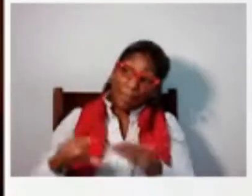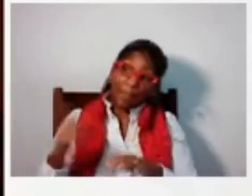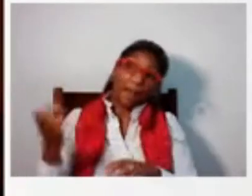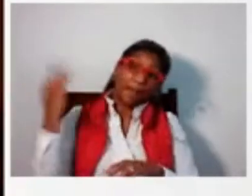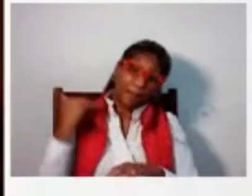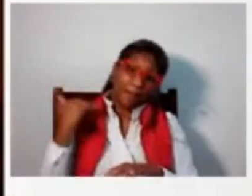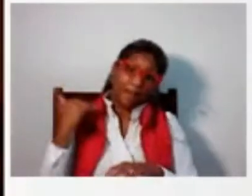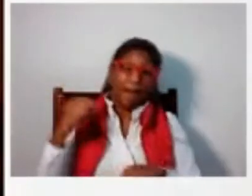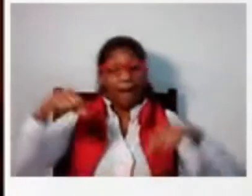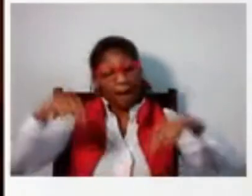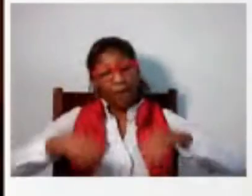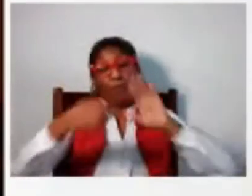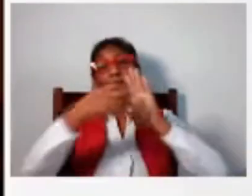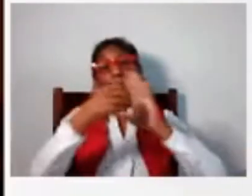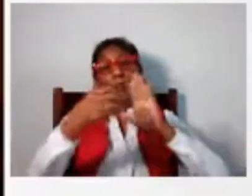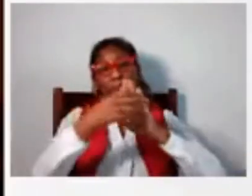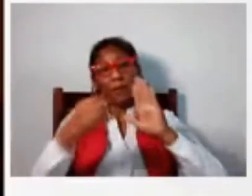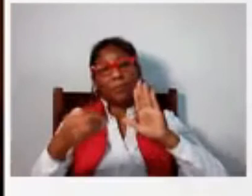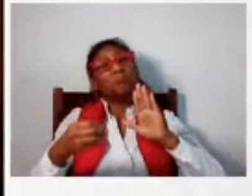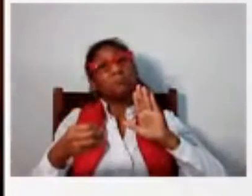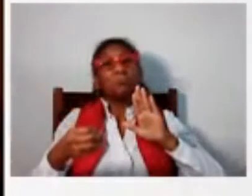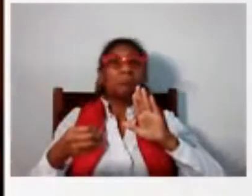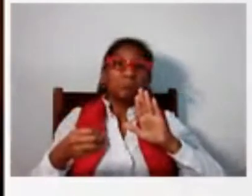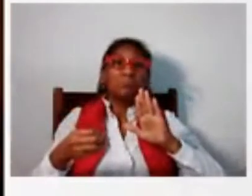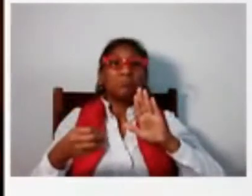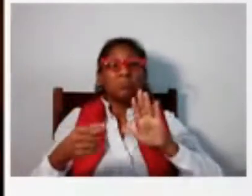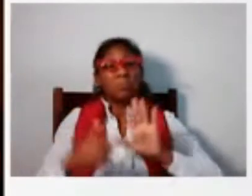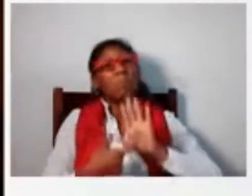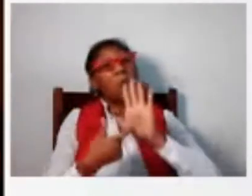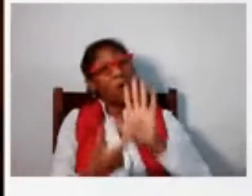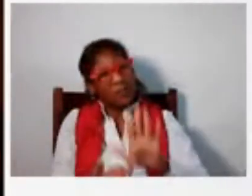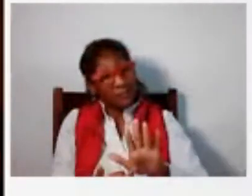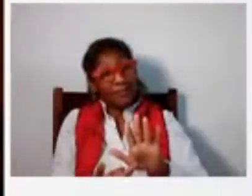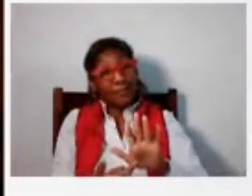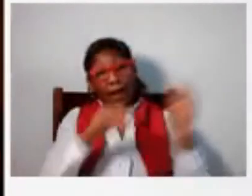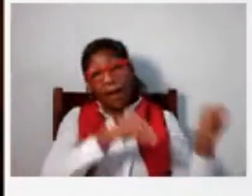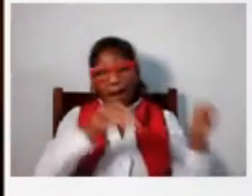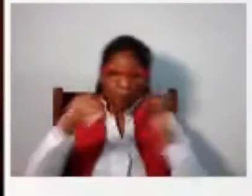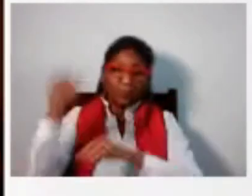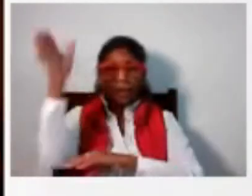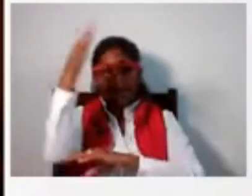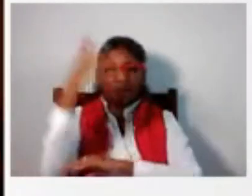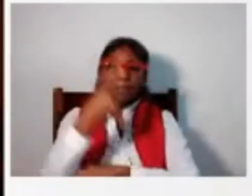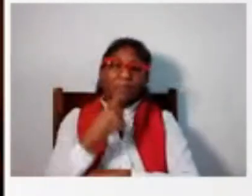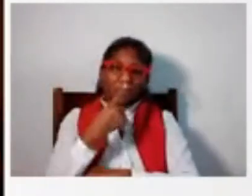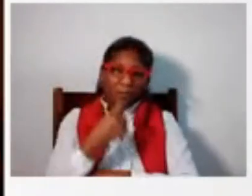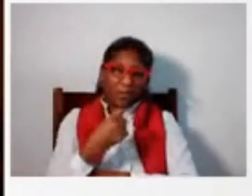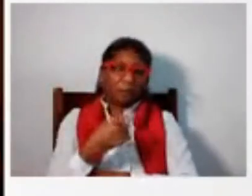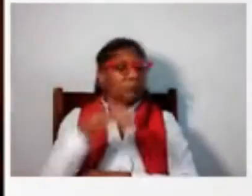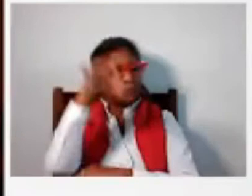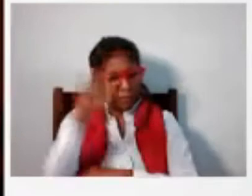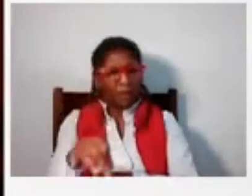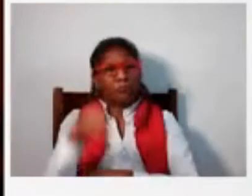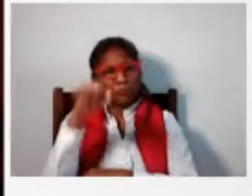e este modelo ele leva, eventualmente, a migrar para uma bandeira vermelha, o que estará correto, mas que